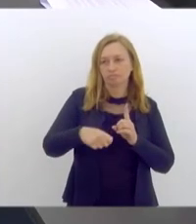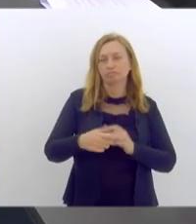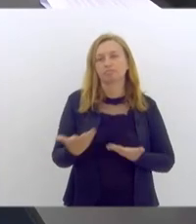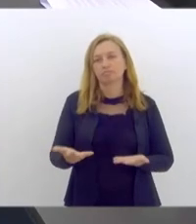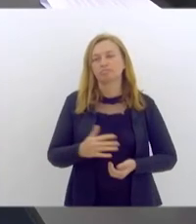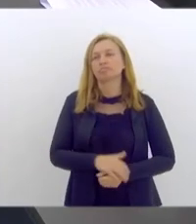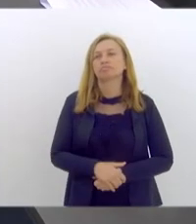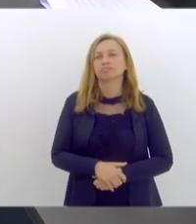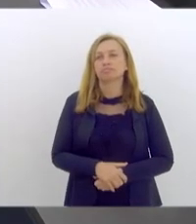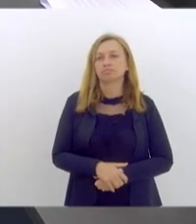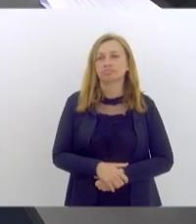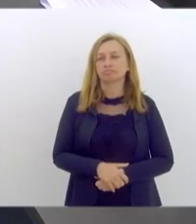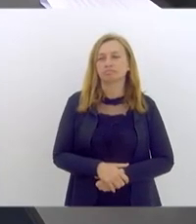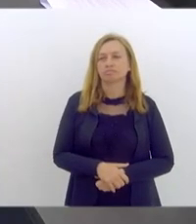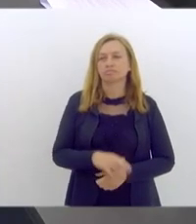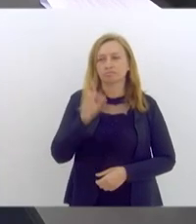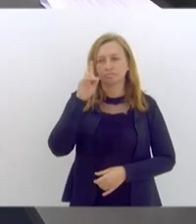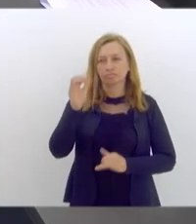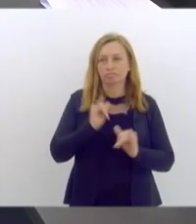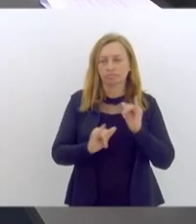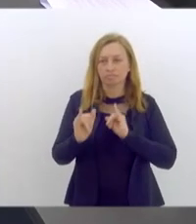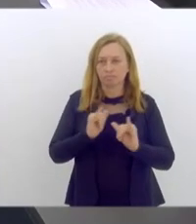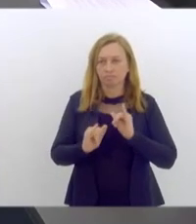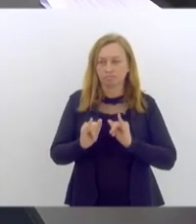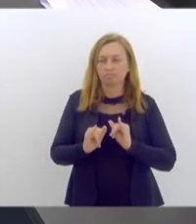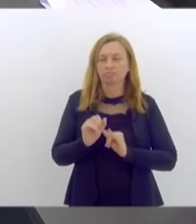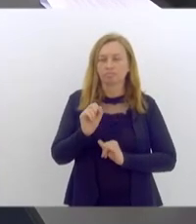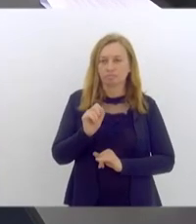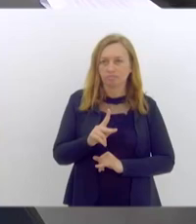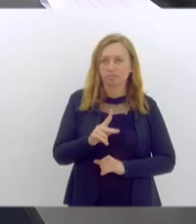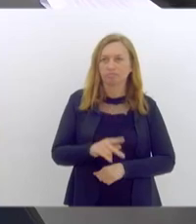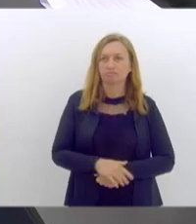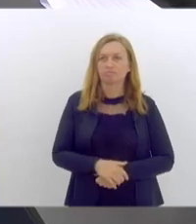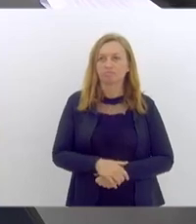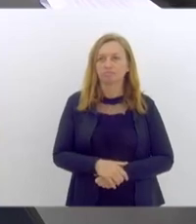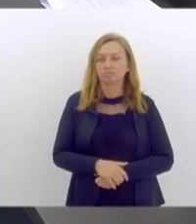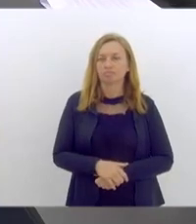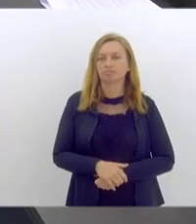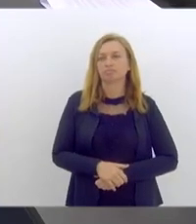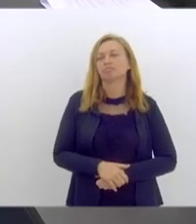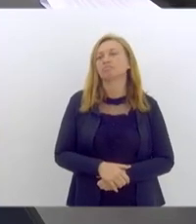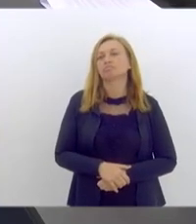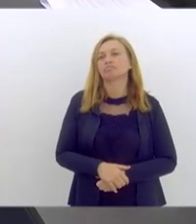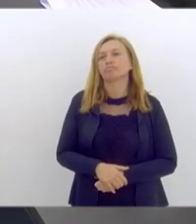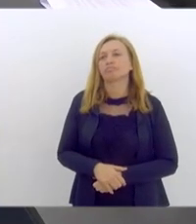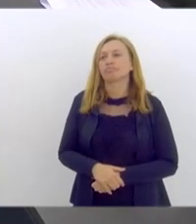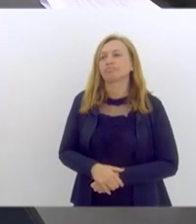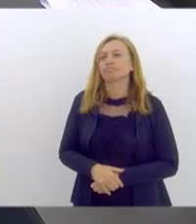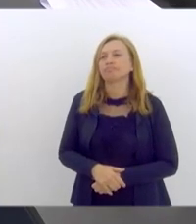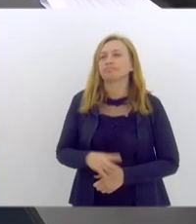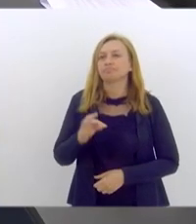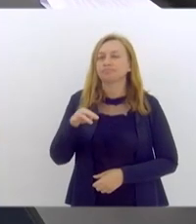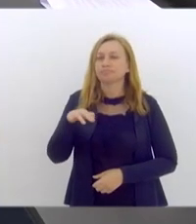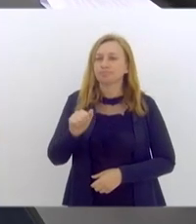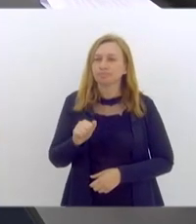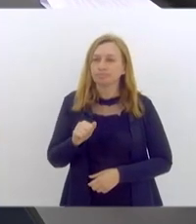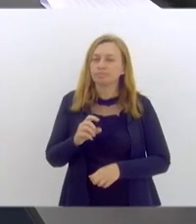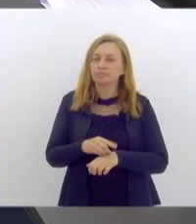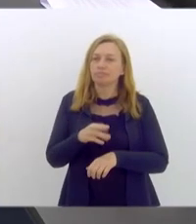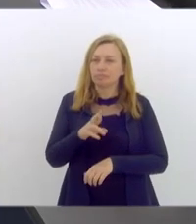porque o senhor vai falar em dados não vai falar em contrato eu tô propondo trimestral e a doutora Tatiana